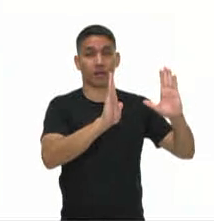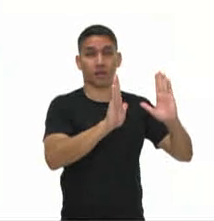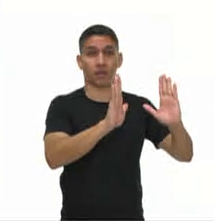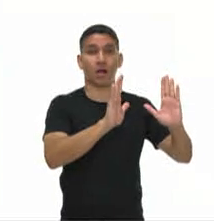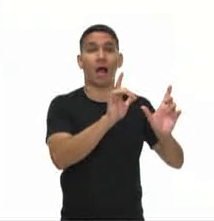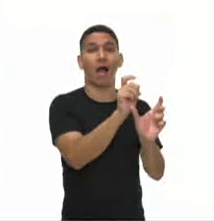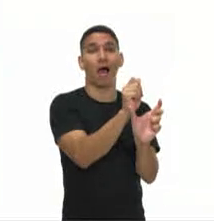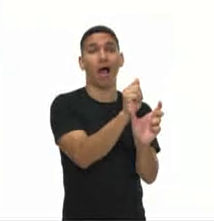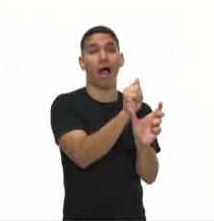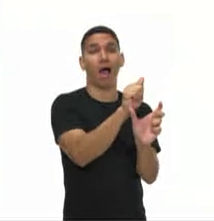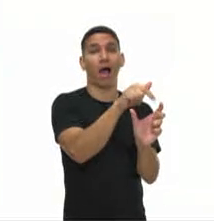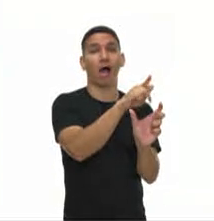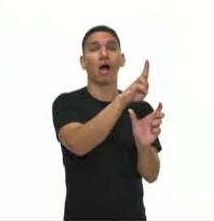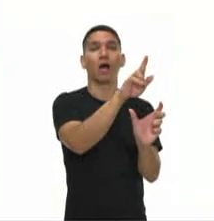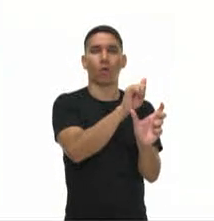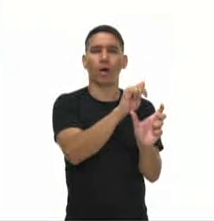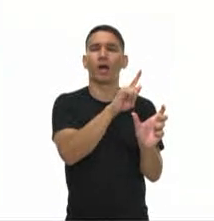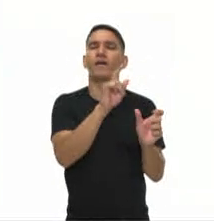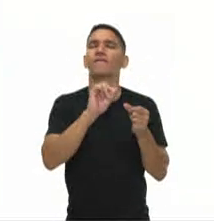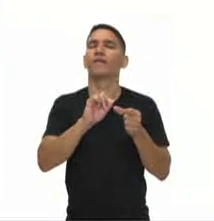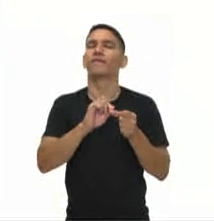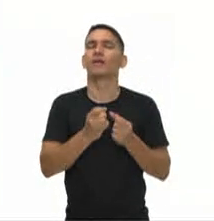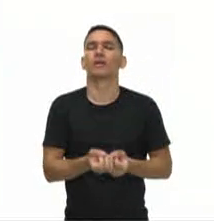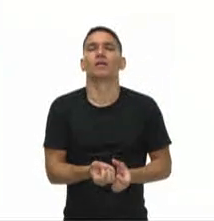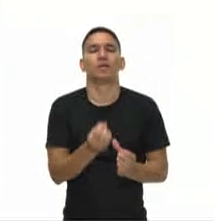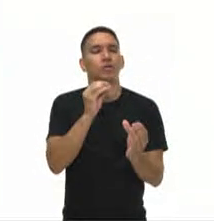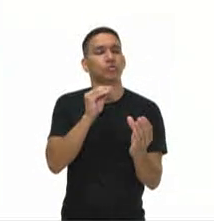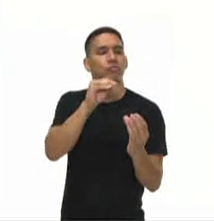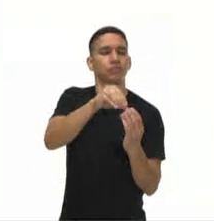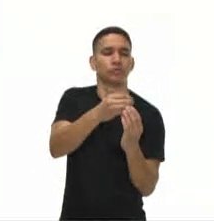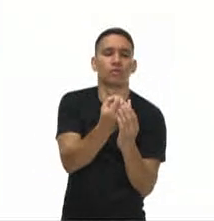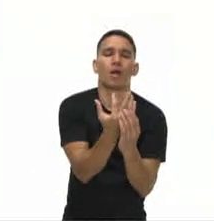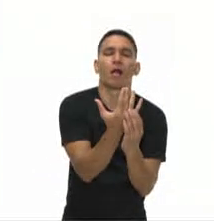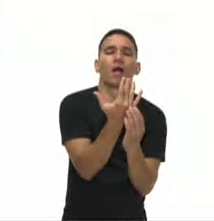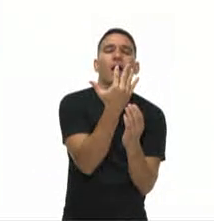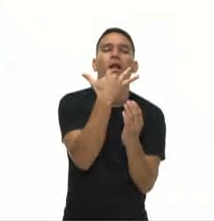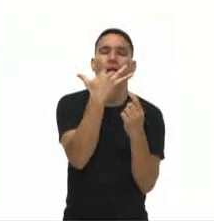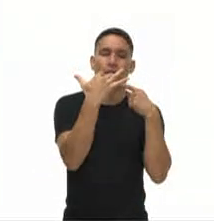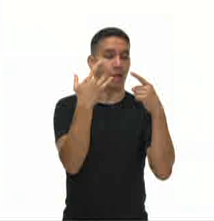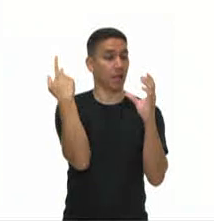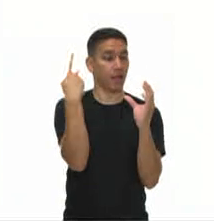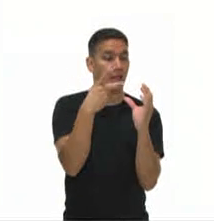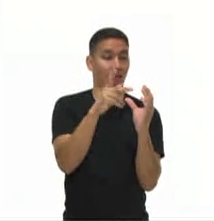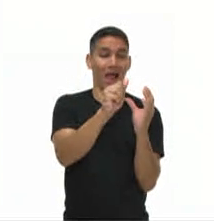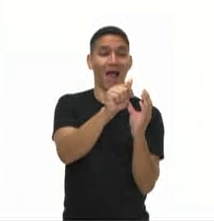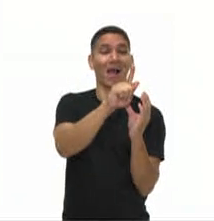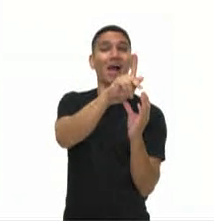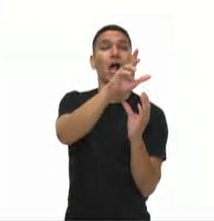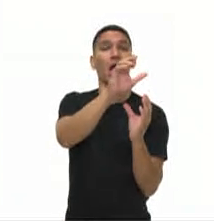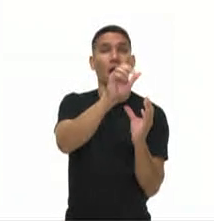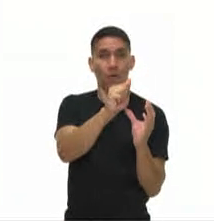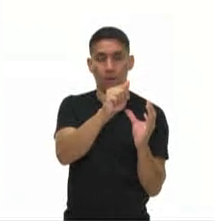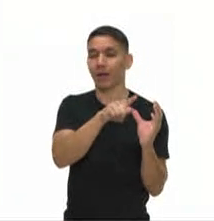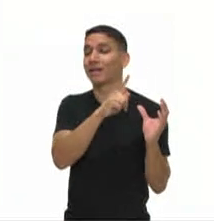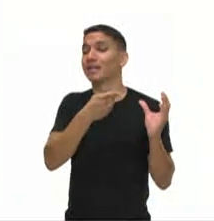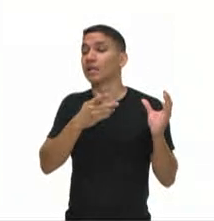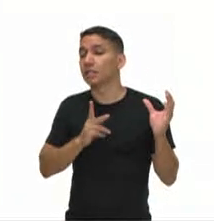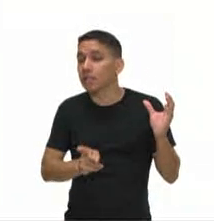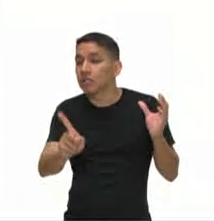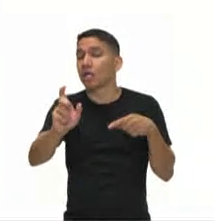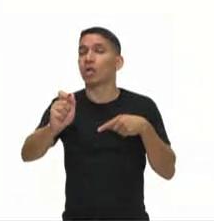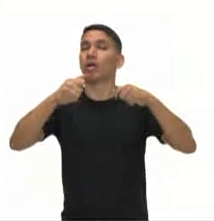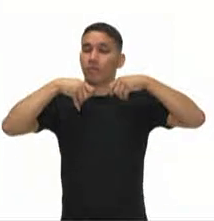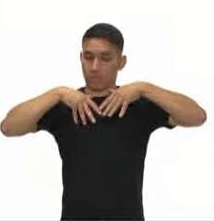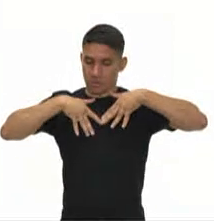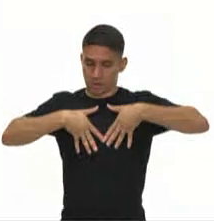ali, ó. E colocou ferozmente o orifício de onde jorrava água. Em seguida, escorre pelo